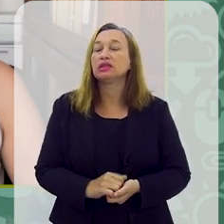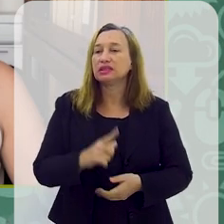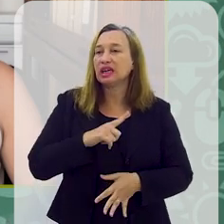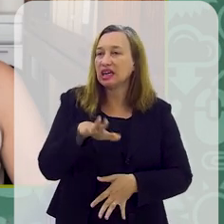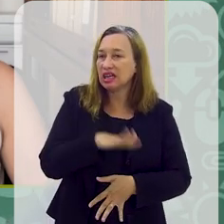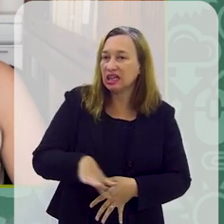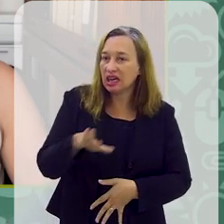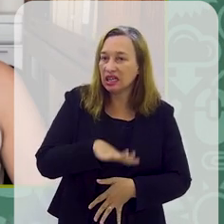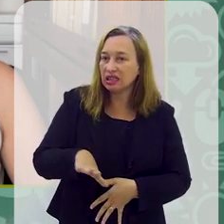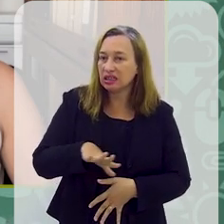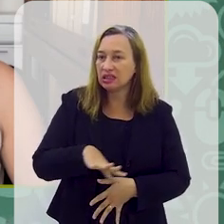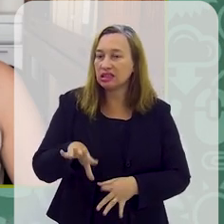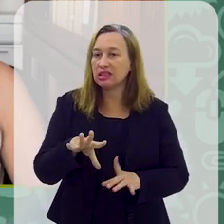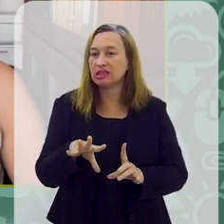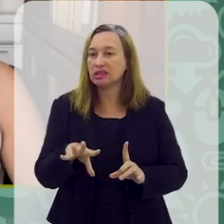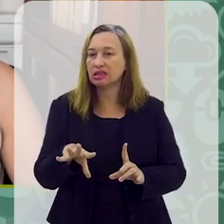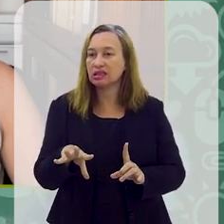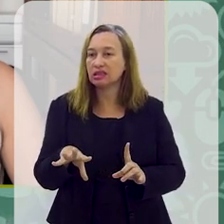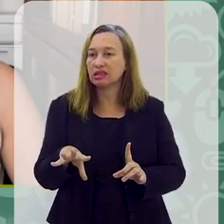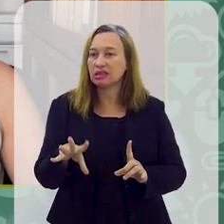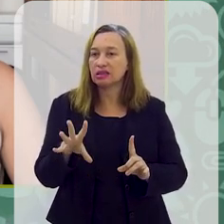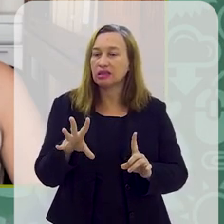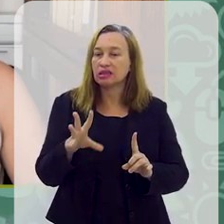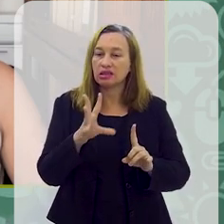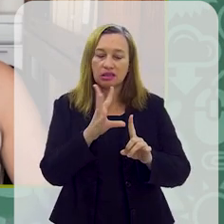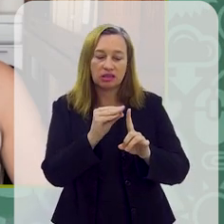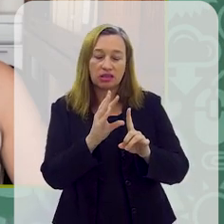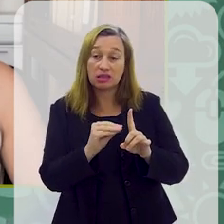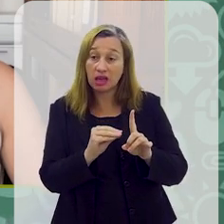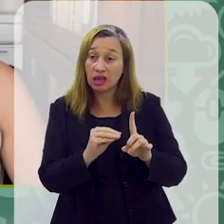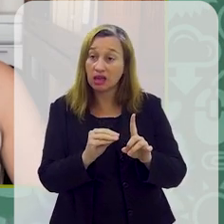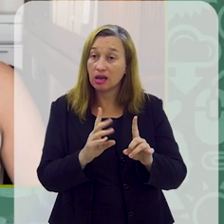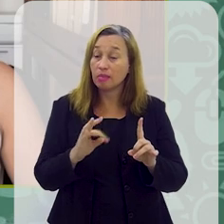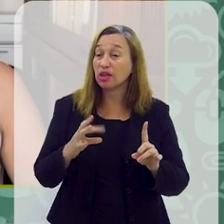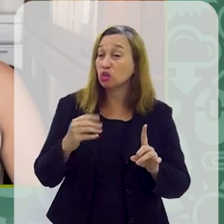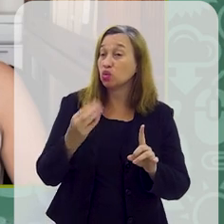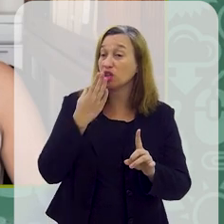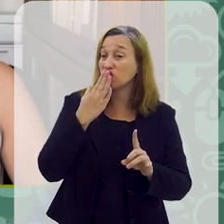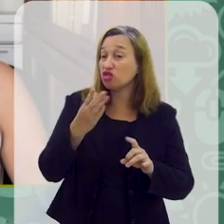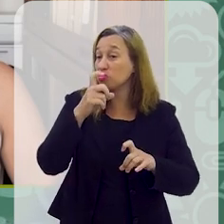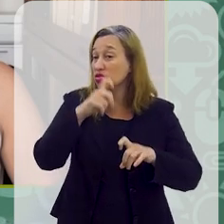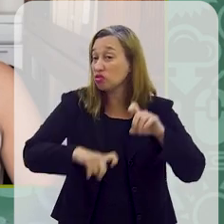você ter crianças que são aliciadas, né, para tudo que é tipo